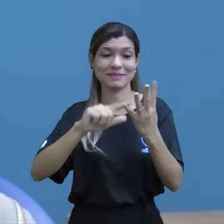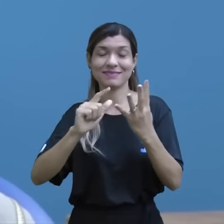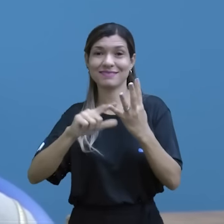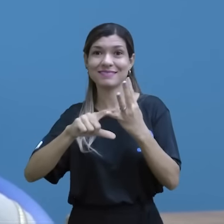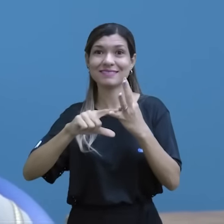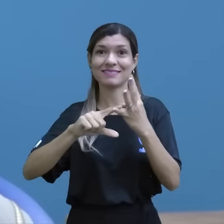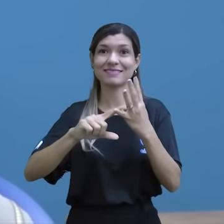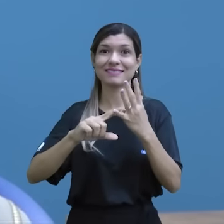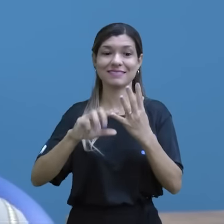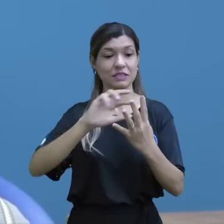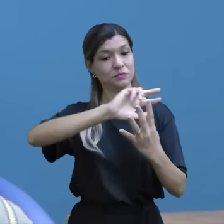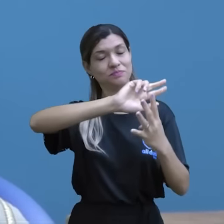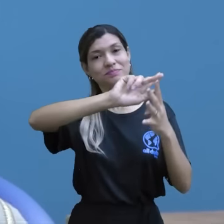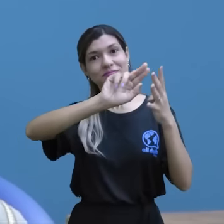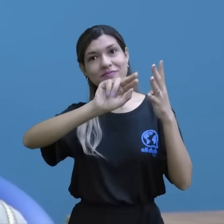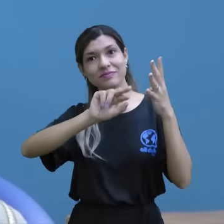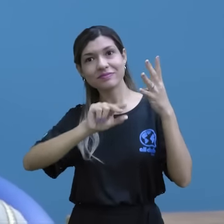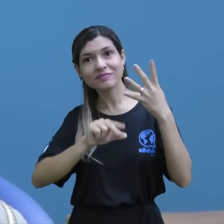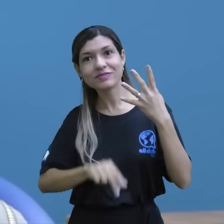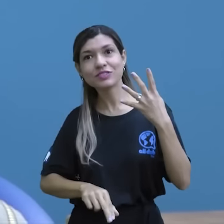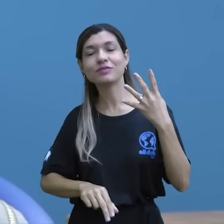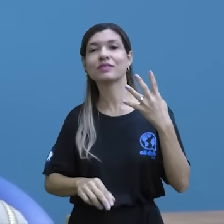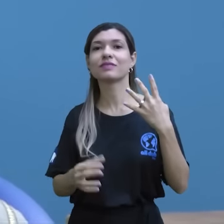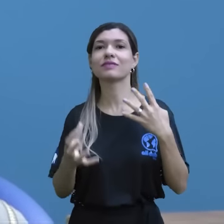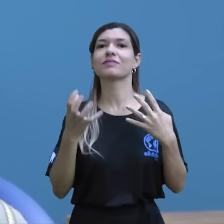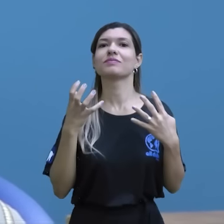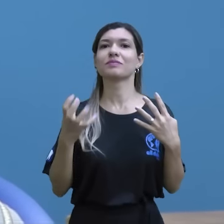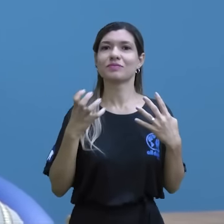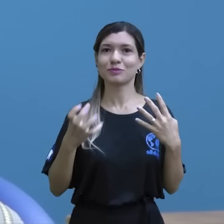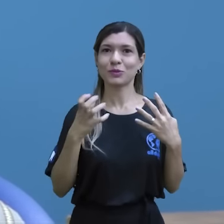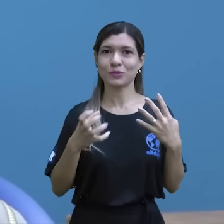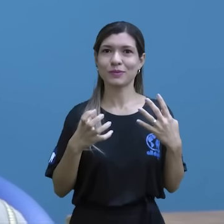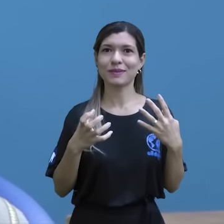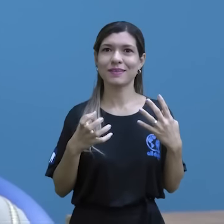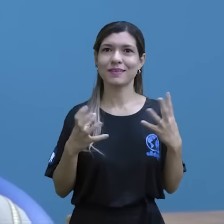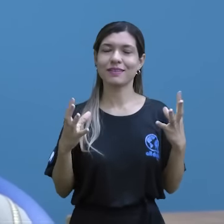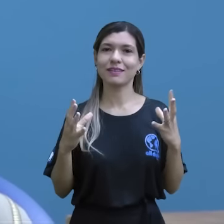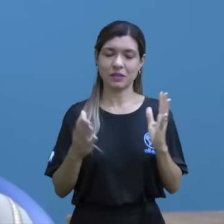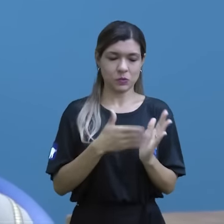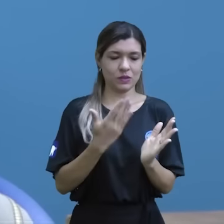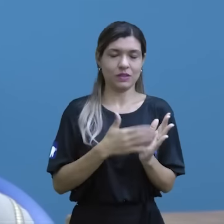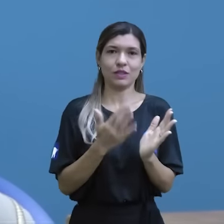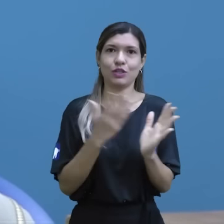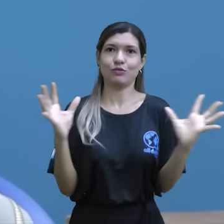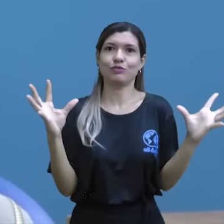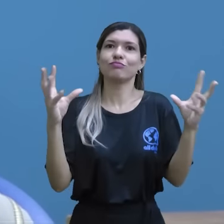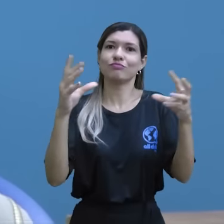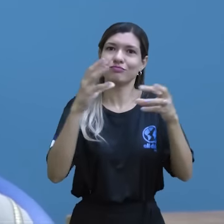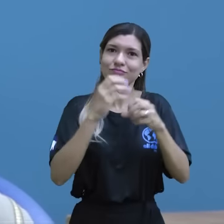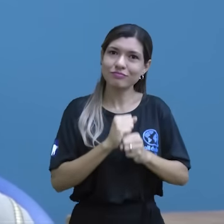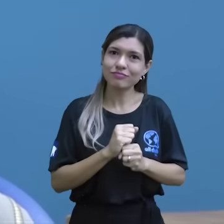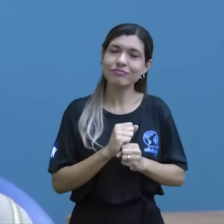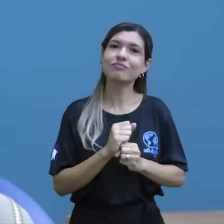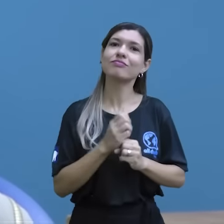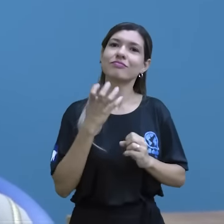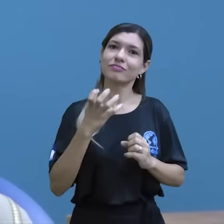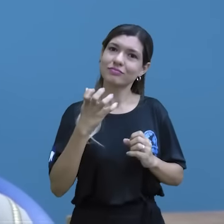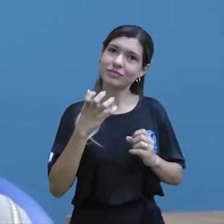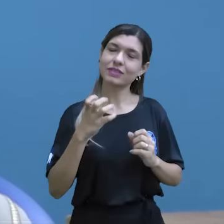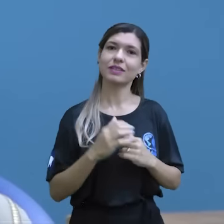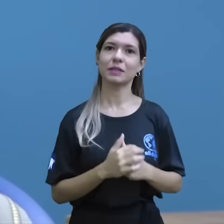fizemos uma biografia comentada. Quem leu foi o Lázaro Ramos. Foi muito emocionante, não foi? E acho que